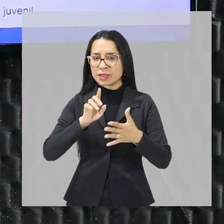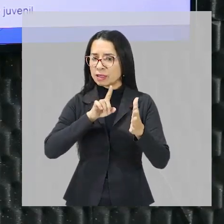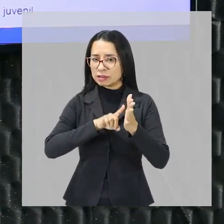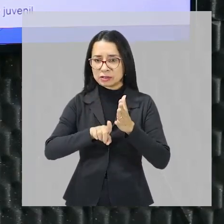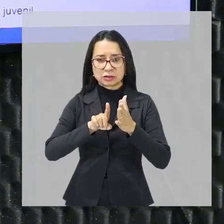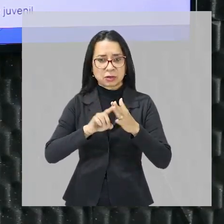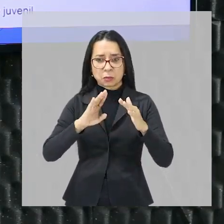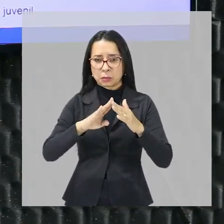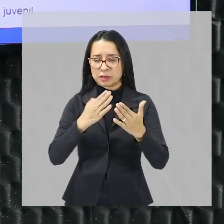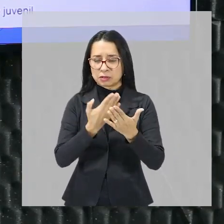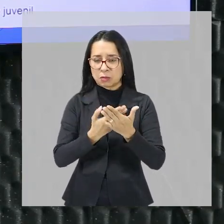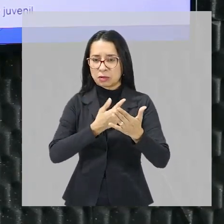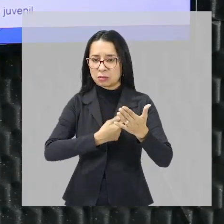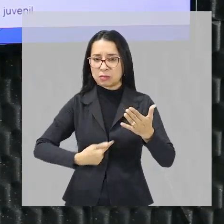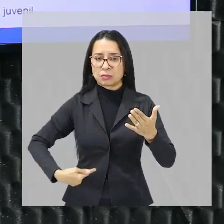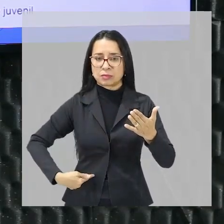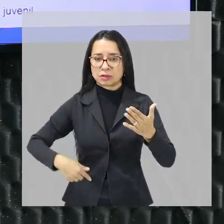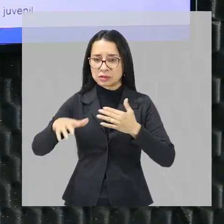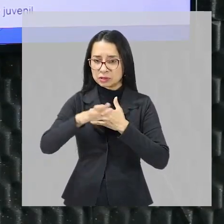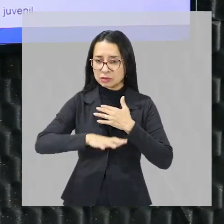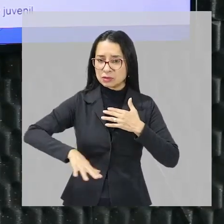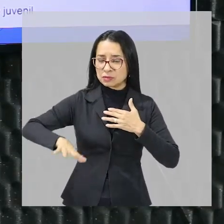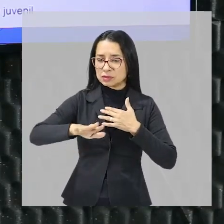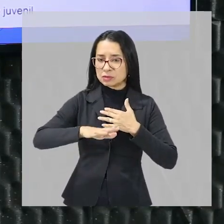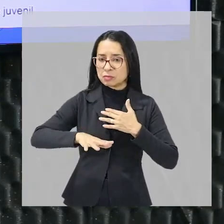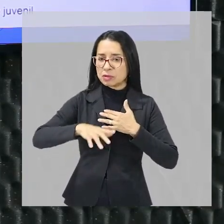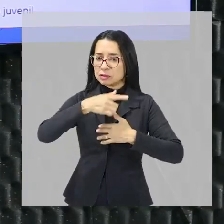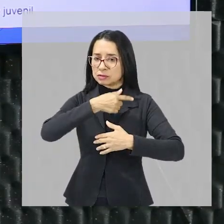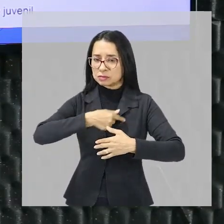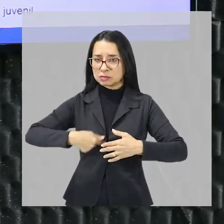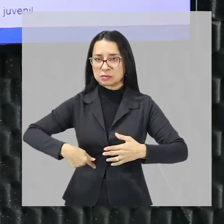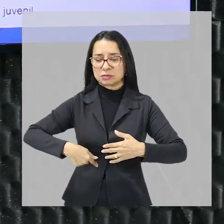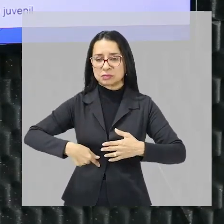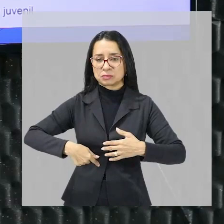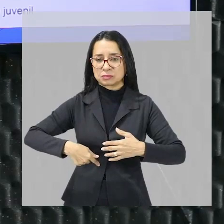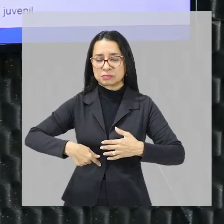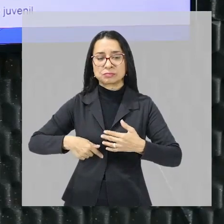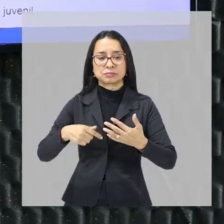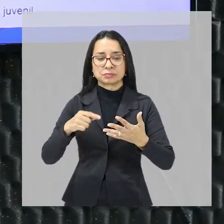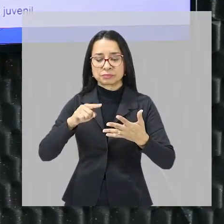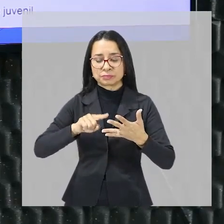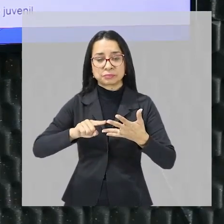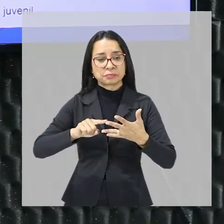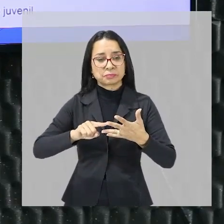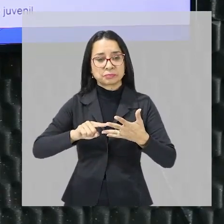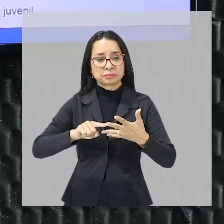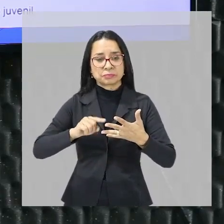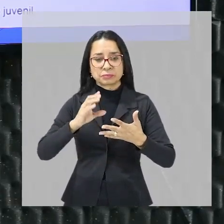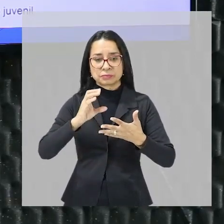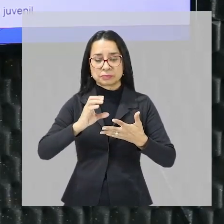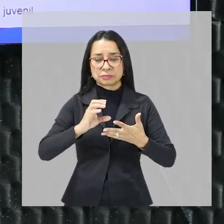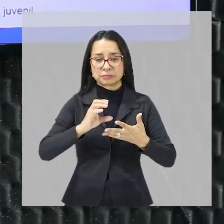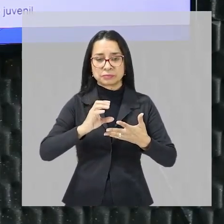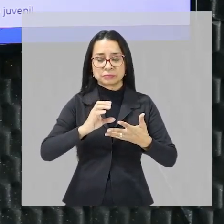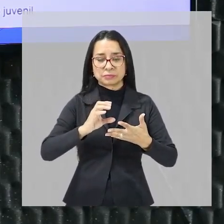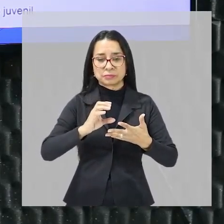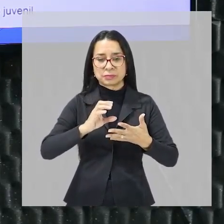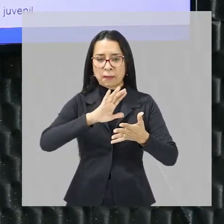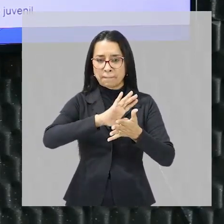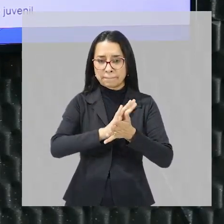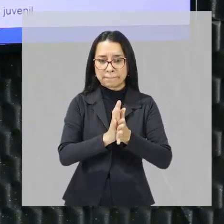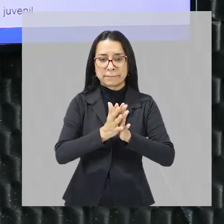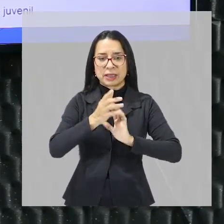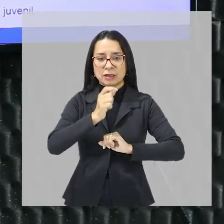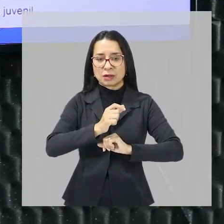não é escola também. São os espaços públicos em geral, inclusive ônibus. Preconceito de gênero. Não é porque ela é